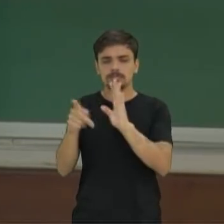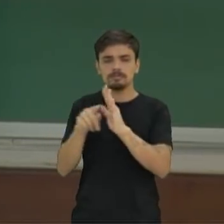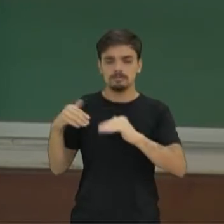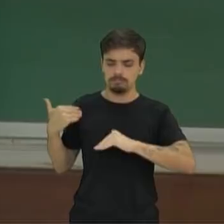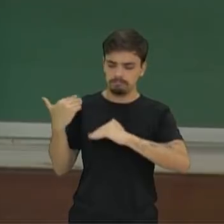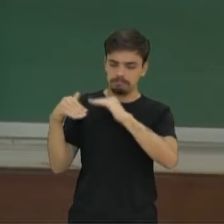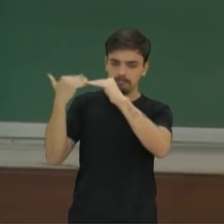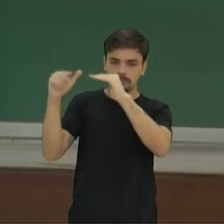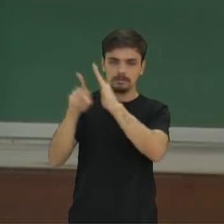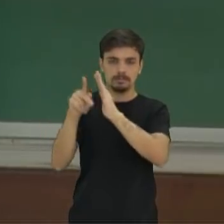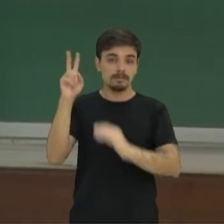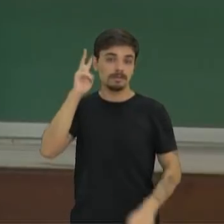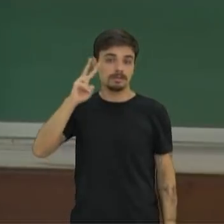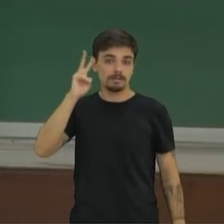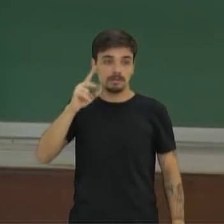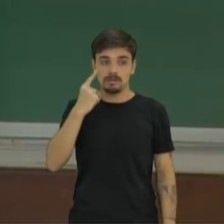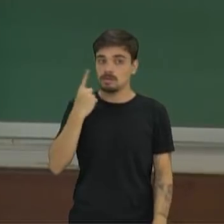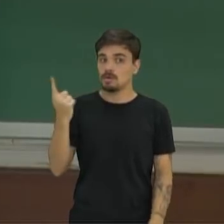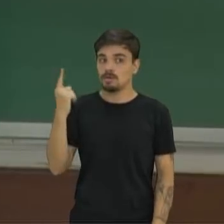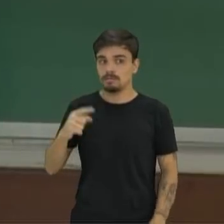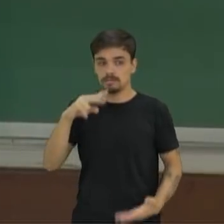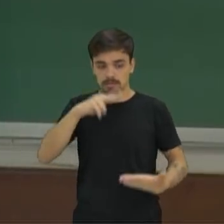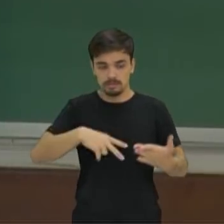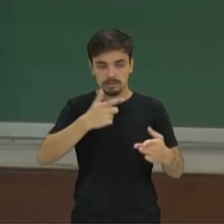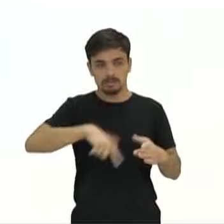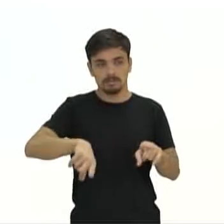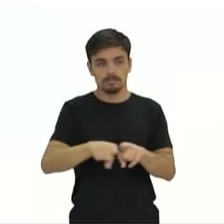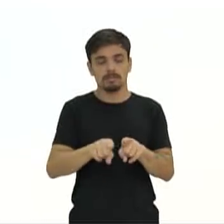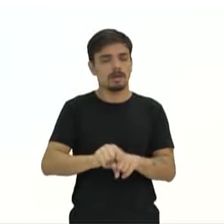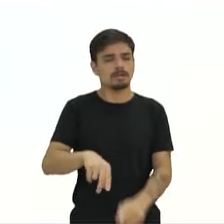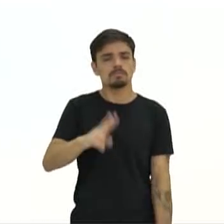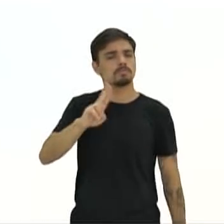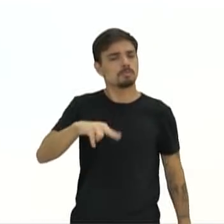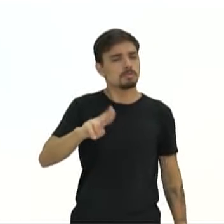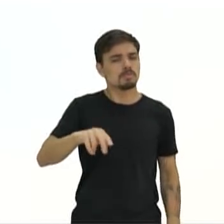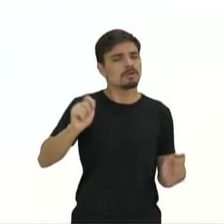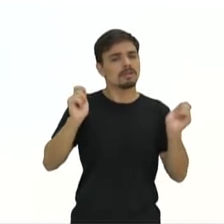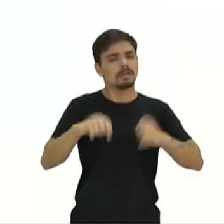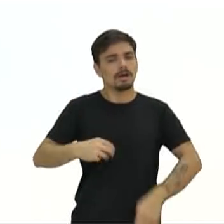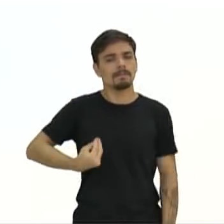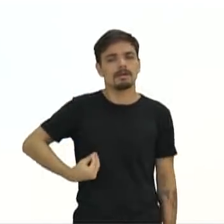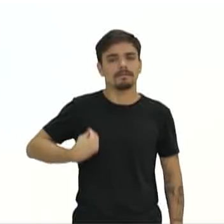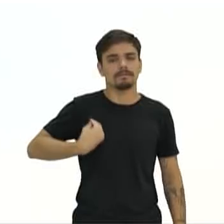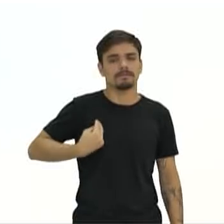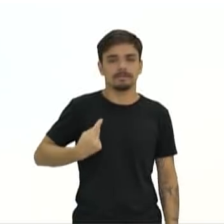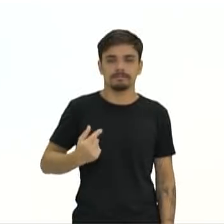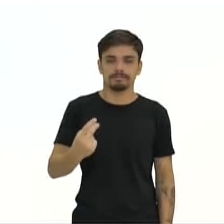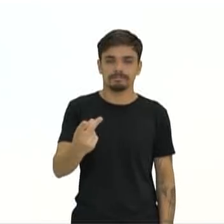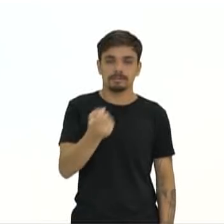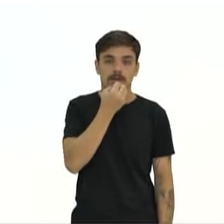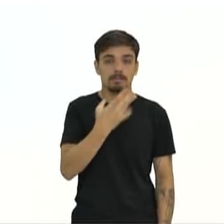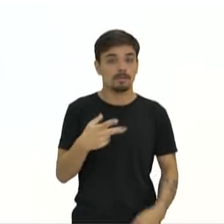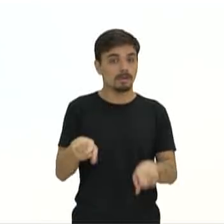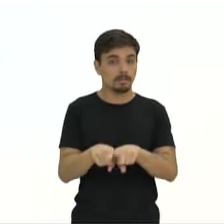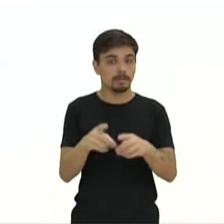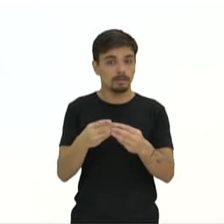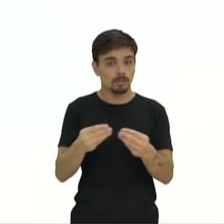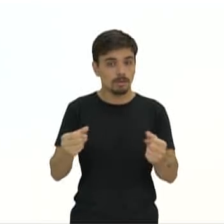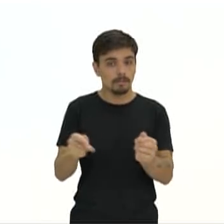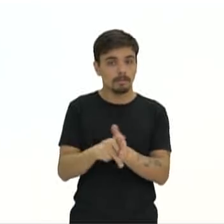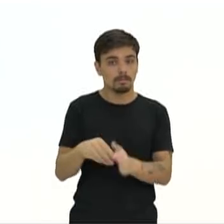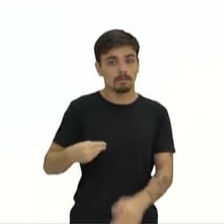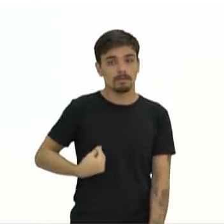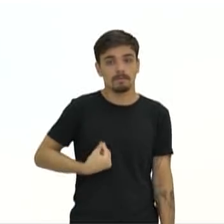evolução histórica, vamos fazer a leitura do trecho. Nunca se pôde viver tanto tempo e com tão boa qualidade, mas no